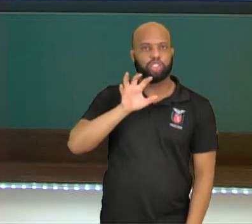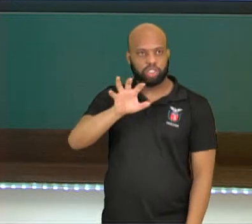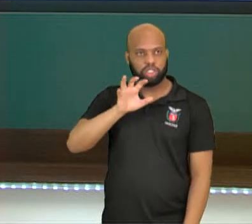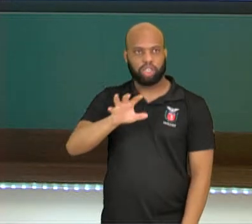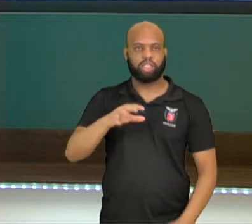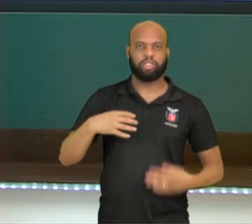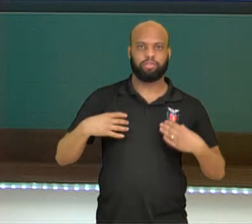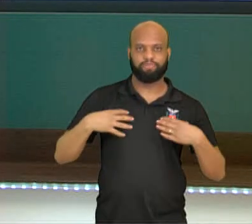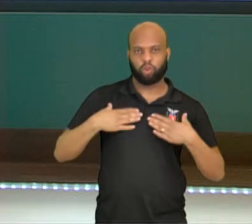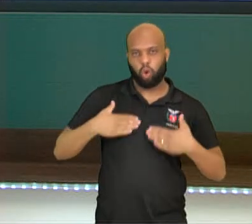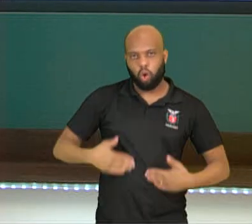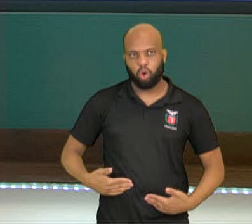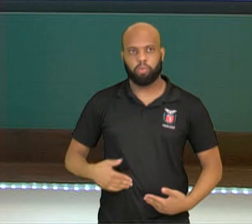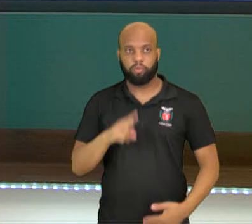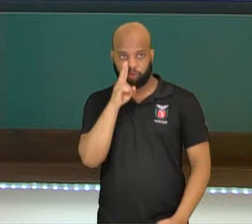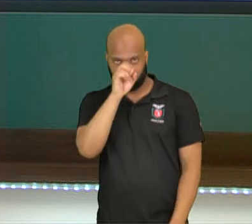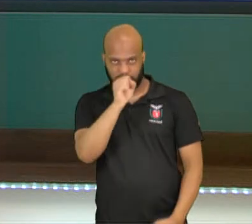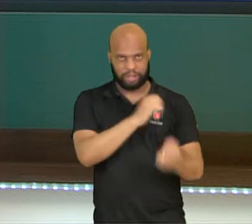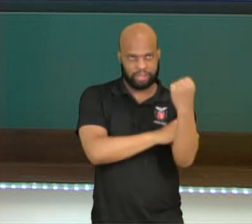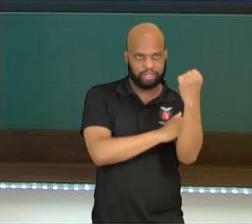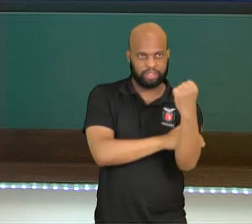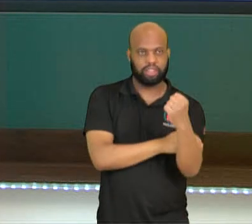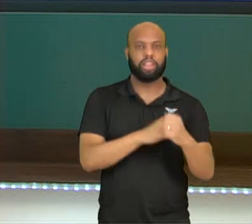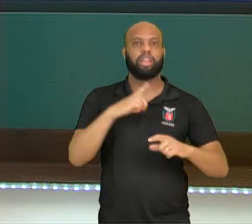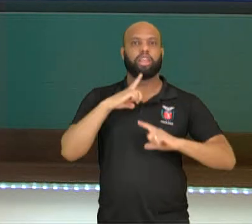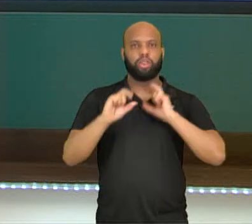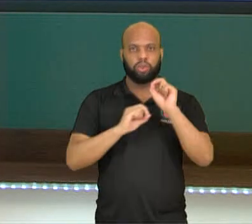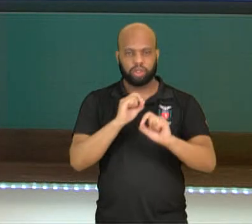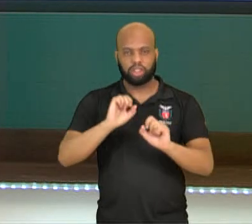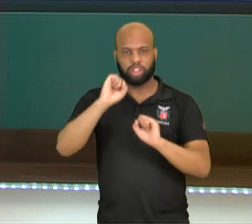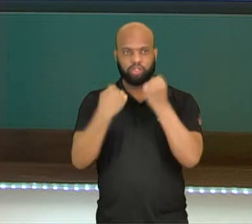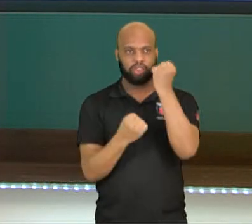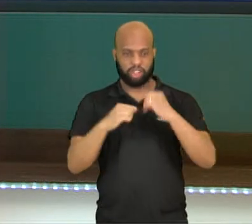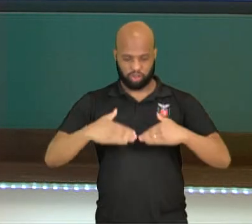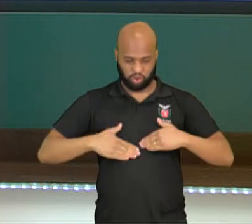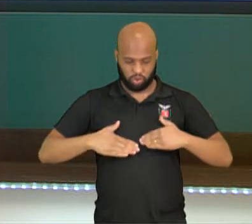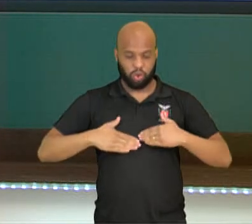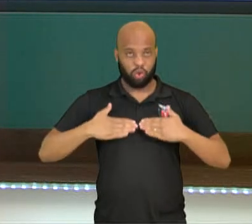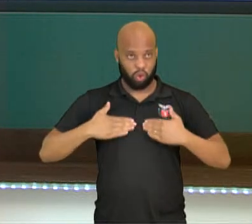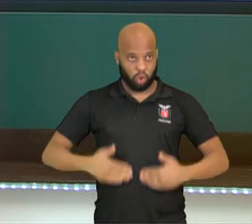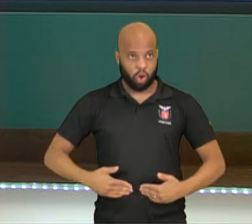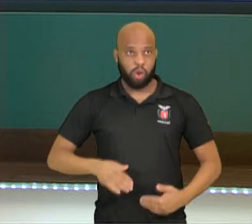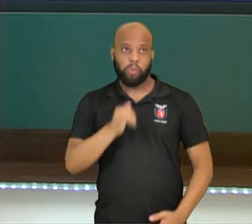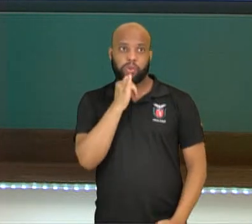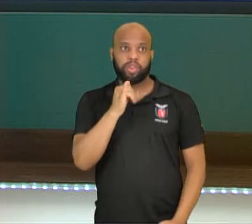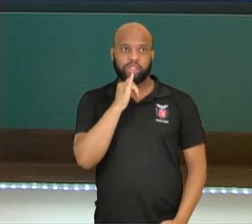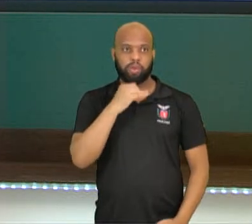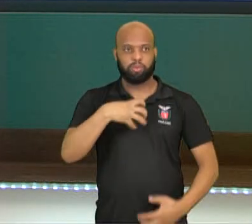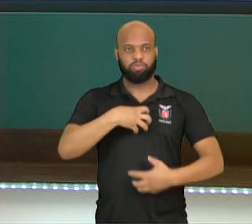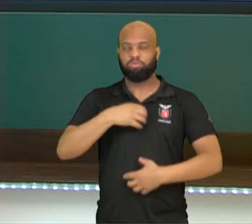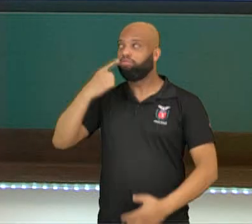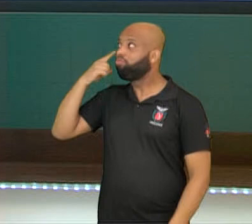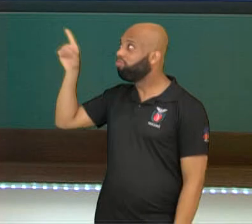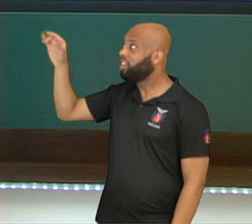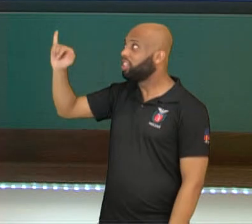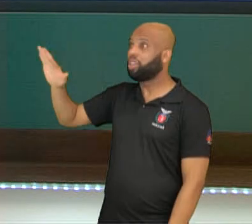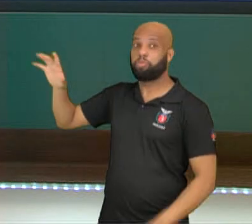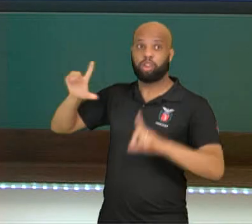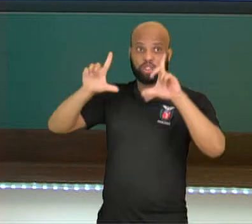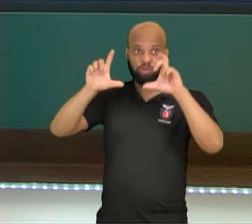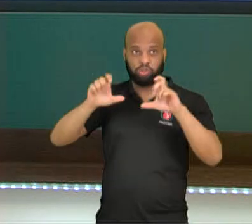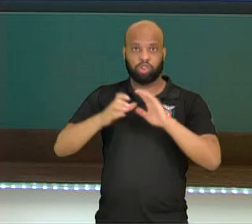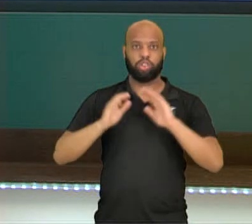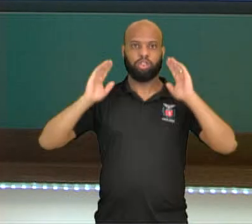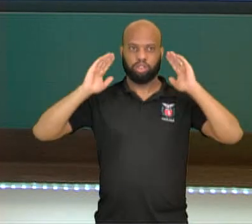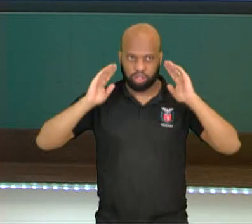do core? Normalmente, os exercícios abdominais. Nós temos o exemplo de uma prancha lateral aqui e de um abdominal mais comum,